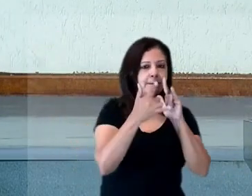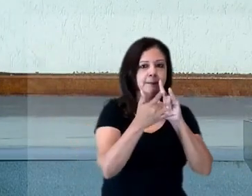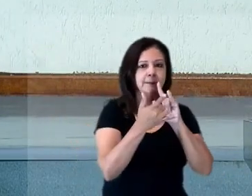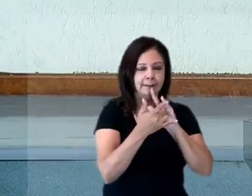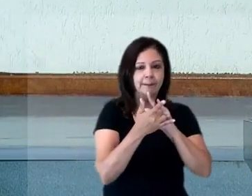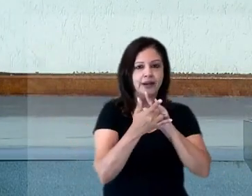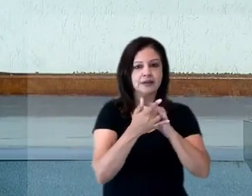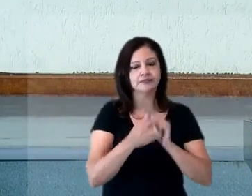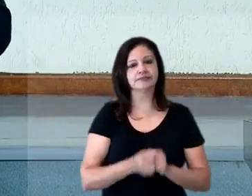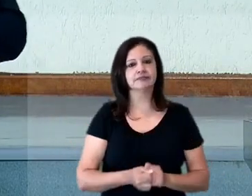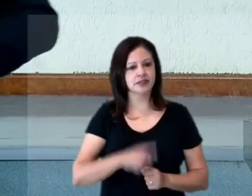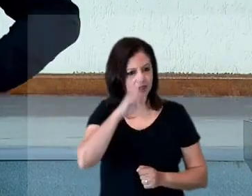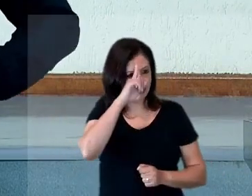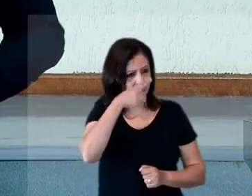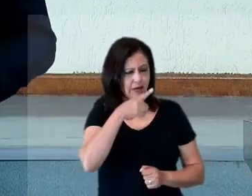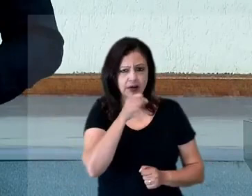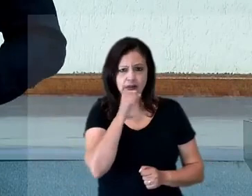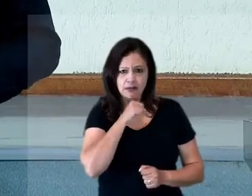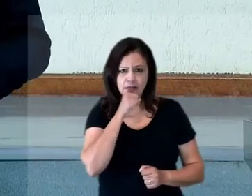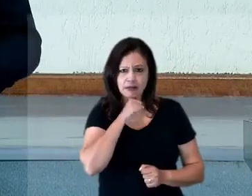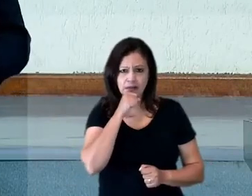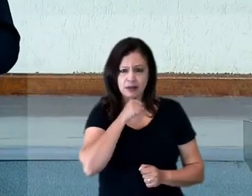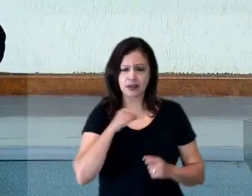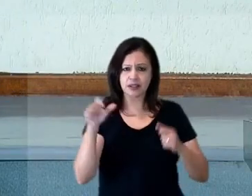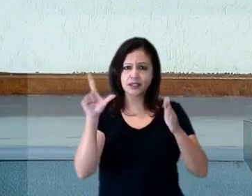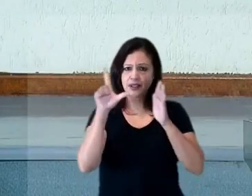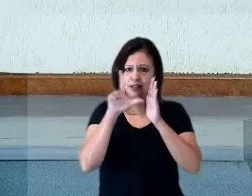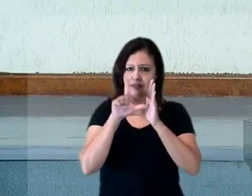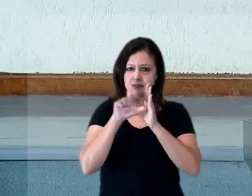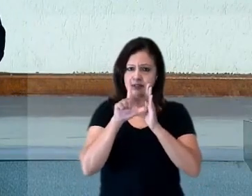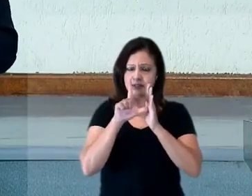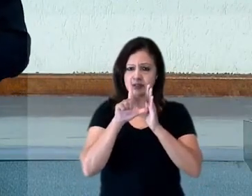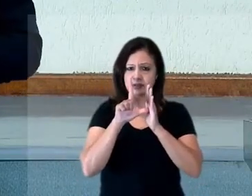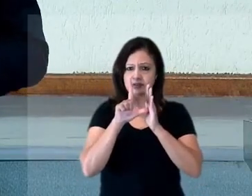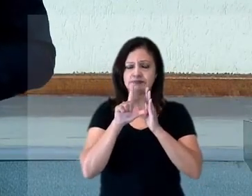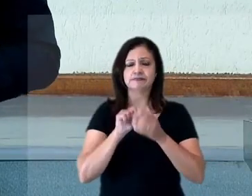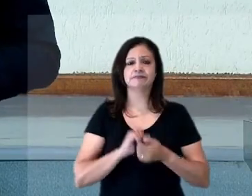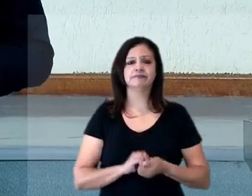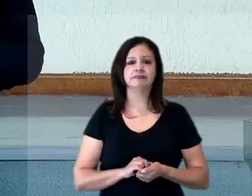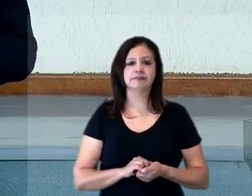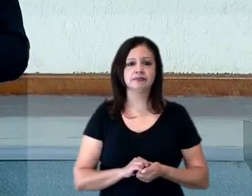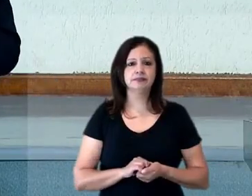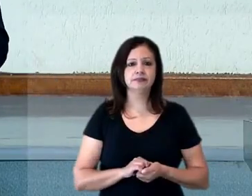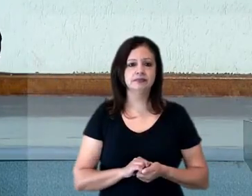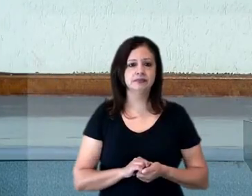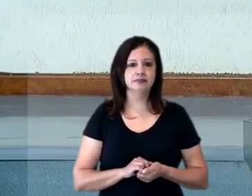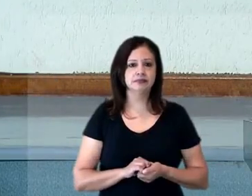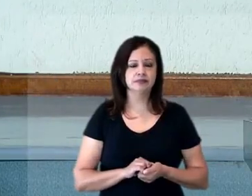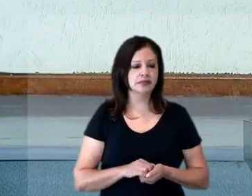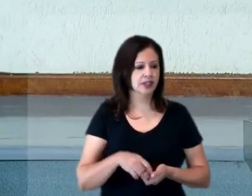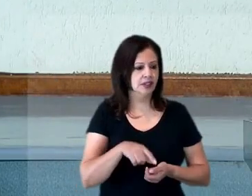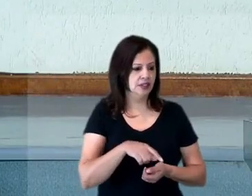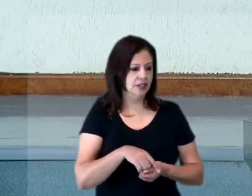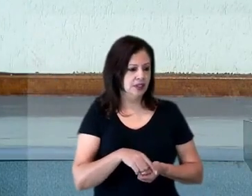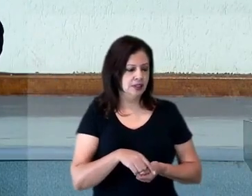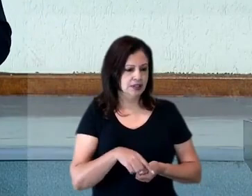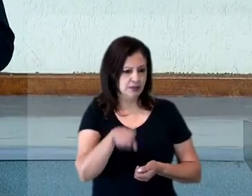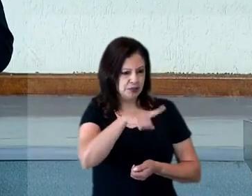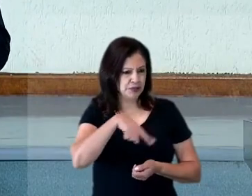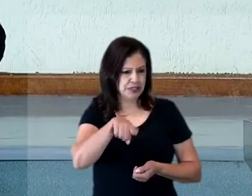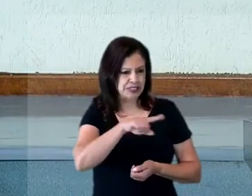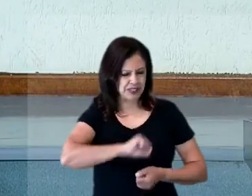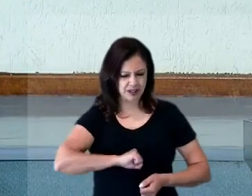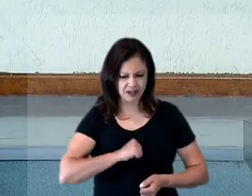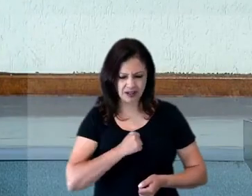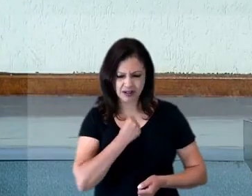em Levítico 19, verso 18, que diz: não procurem vingança, nem guardem